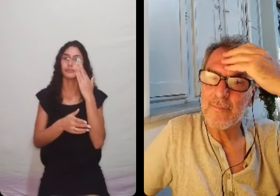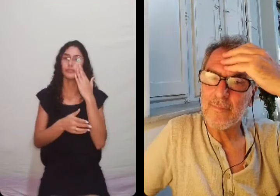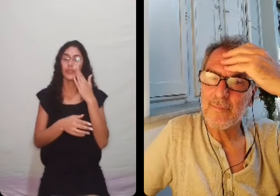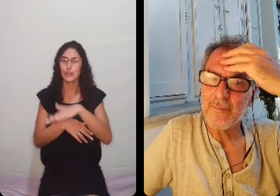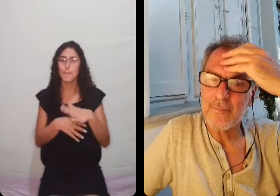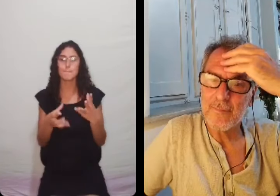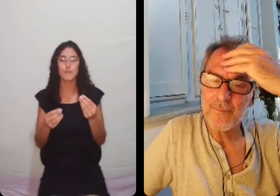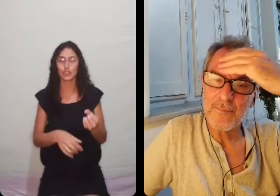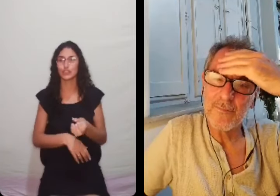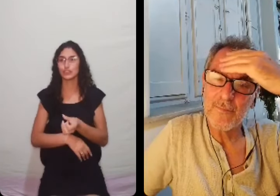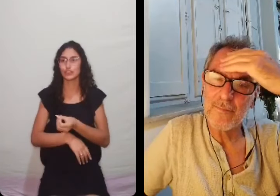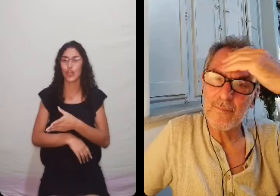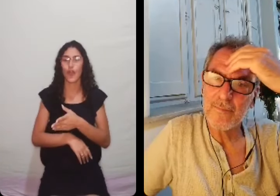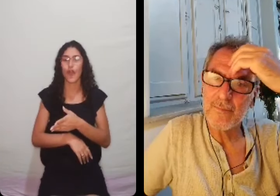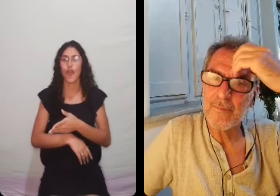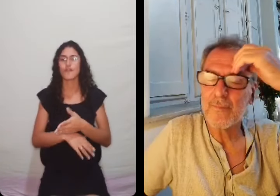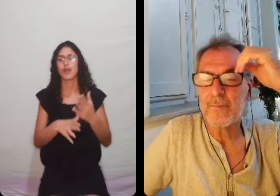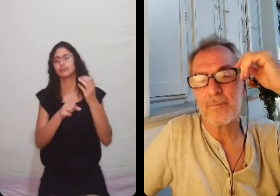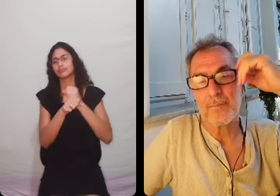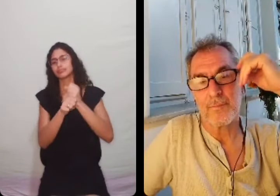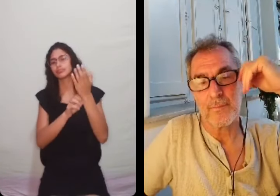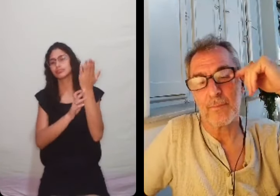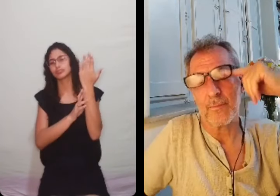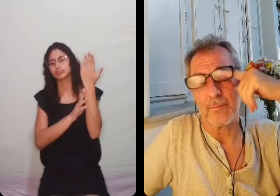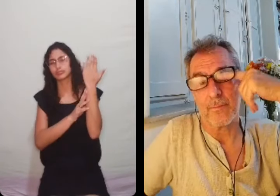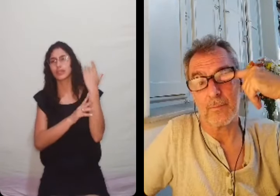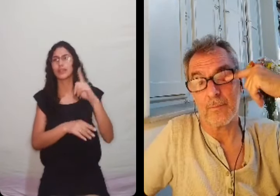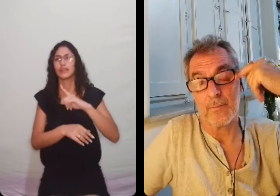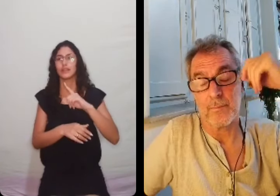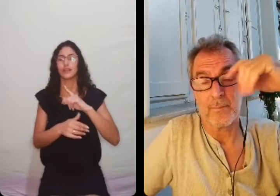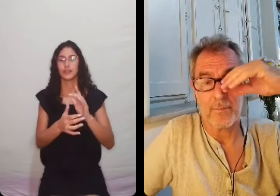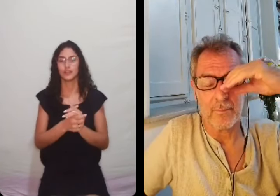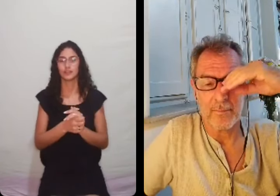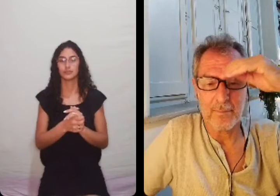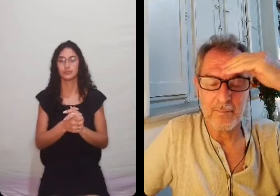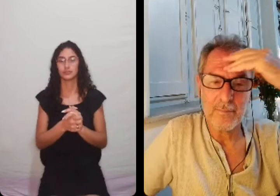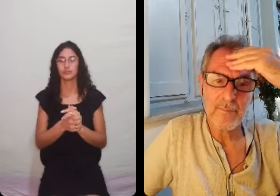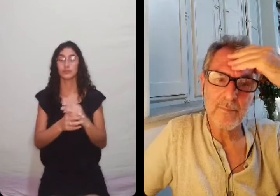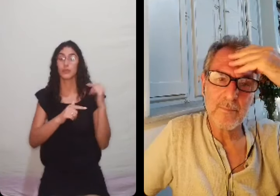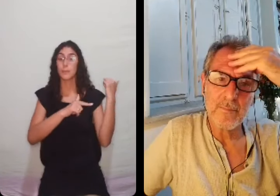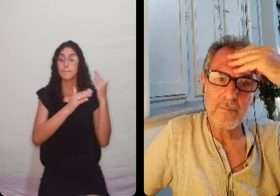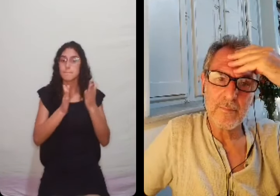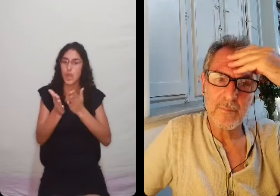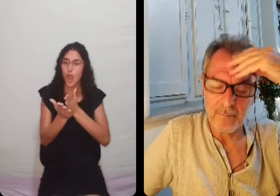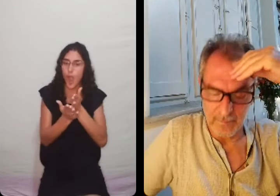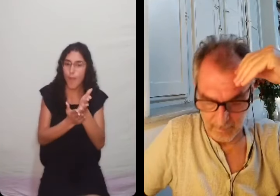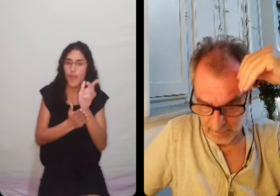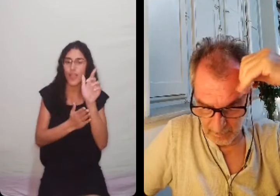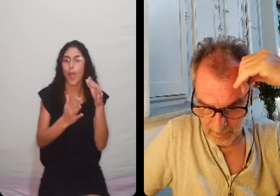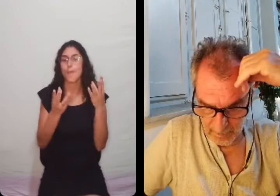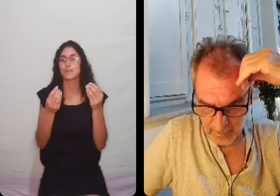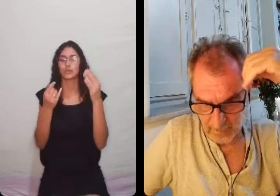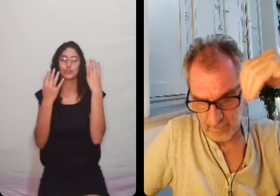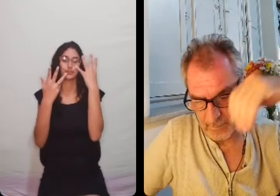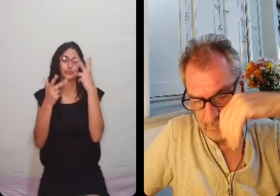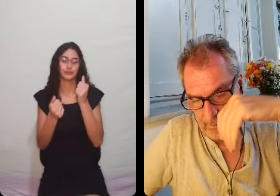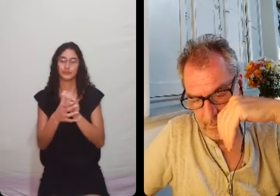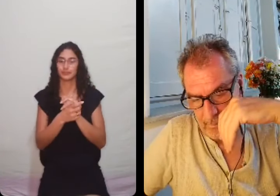Joinvilha. Anos atrás. ter assim... A trajetória dela é muito bonita e emocionante.